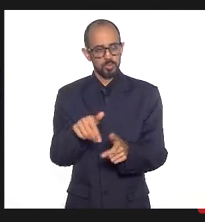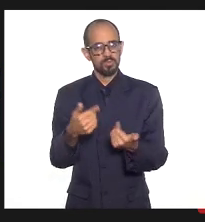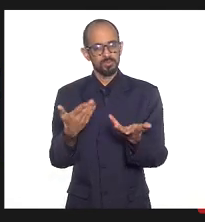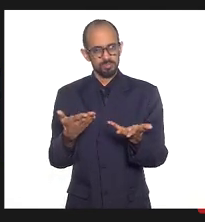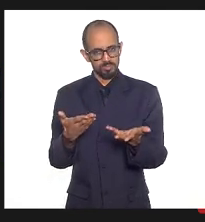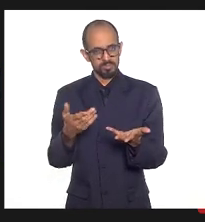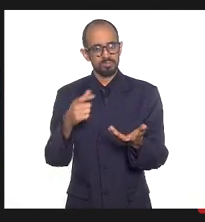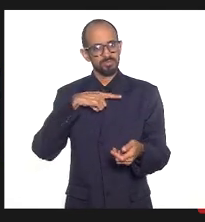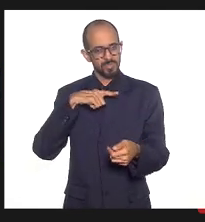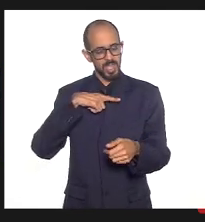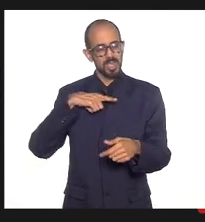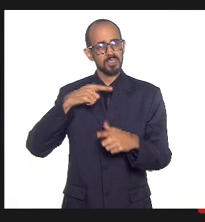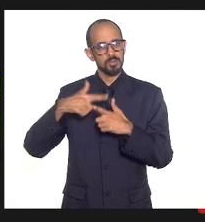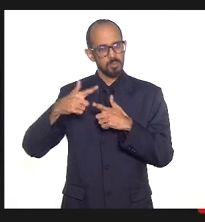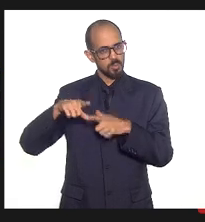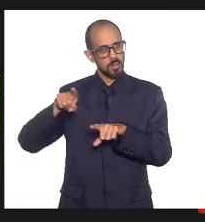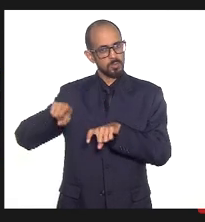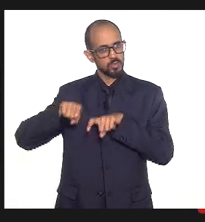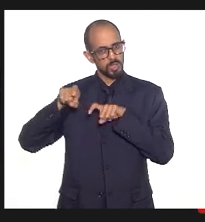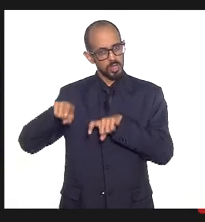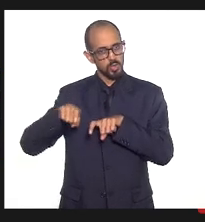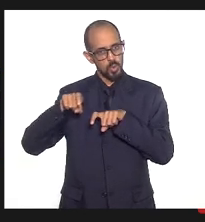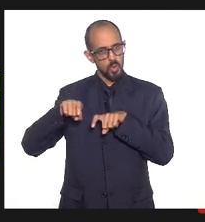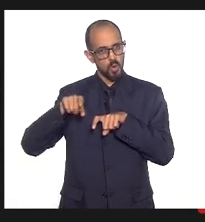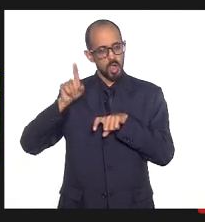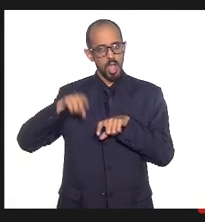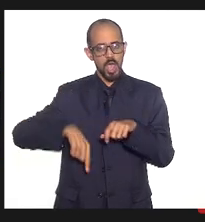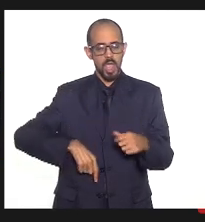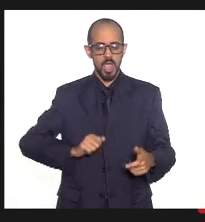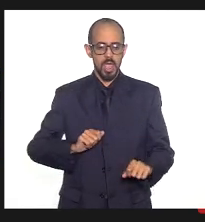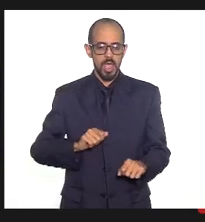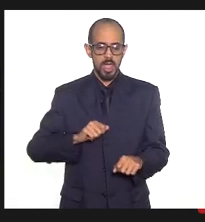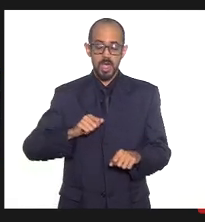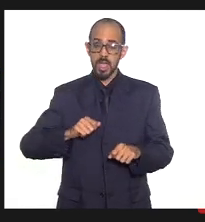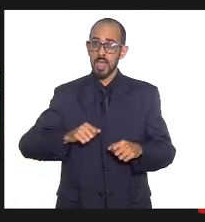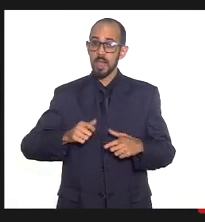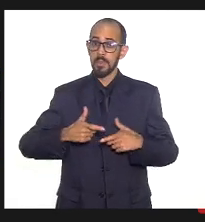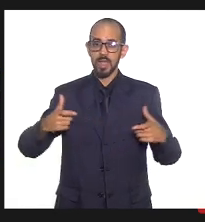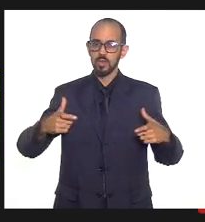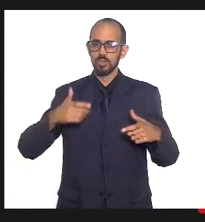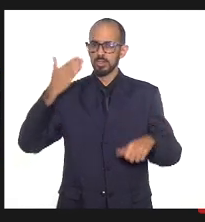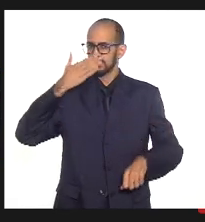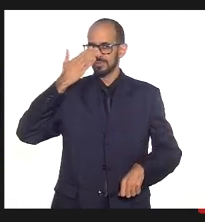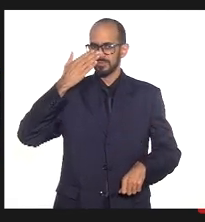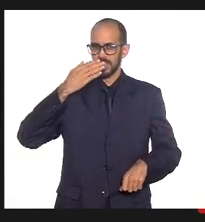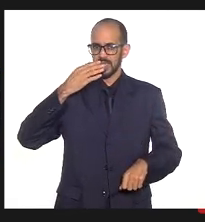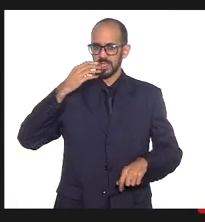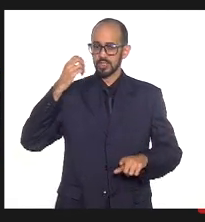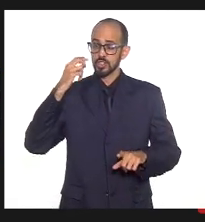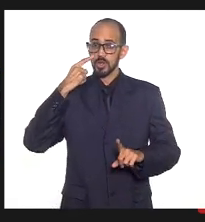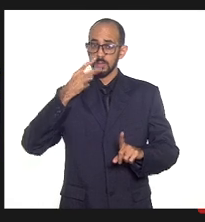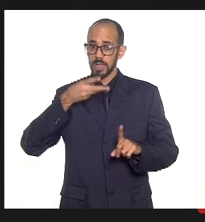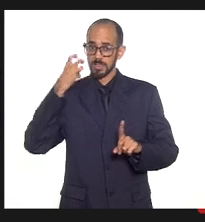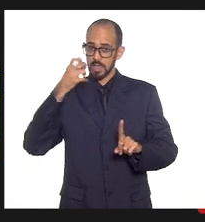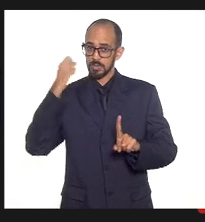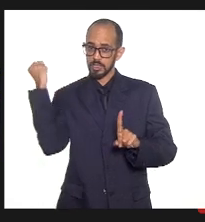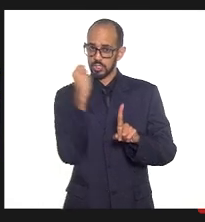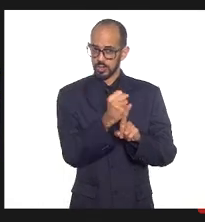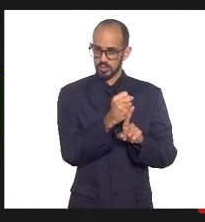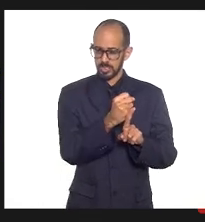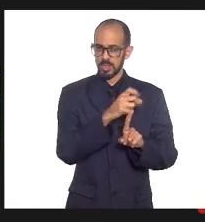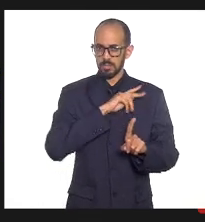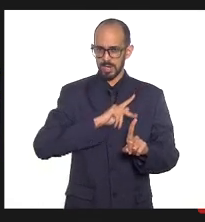no interior do Estado. E é uma questão muito realmente invisível. A gente vê esse genocida, esse